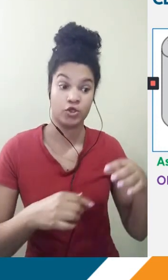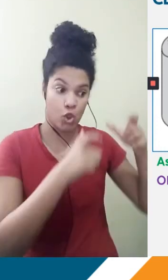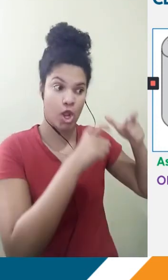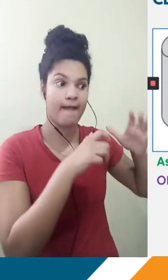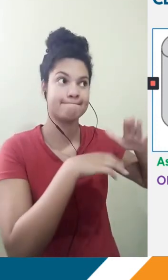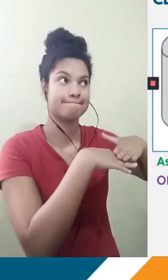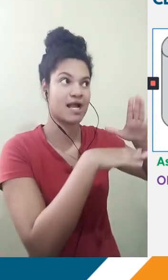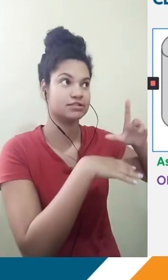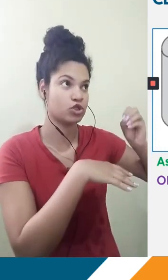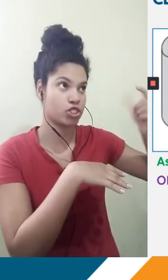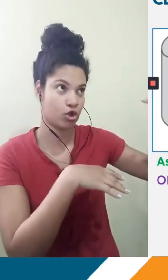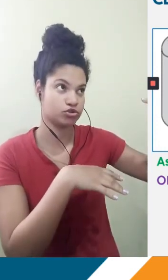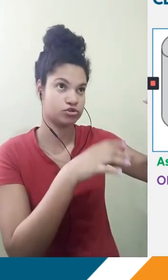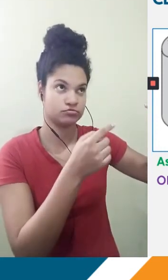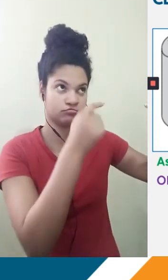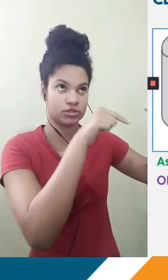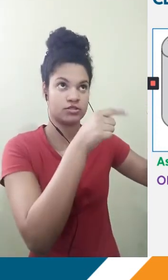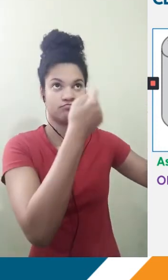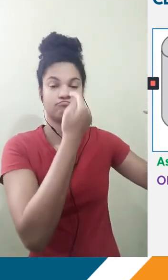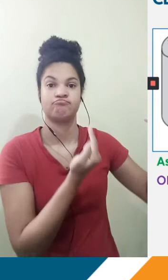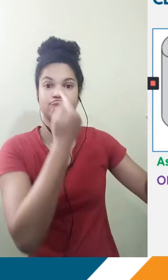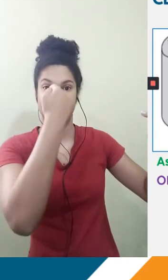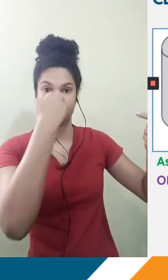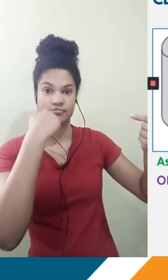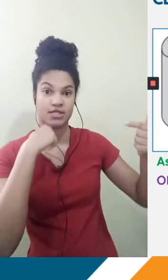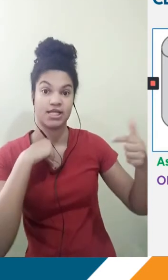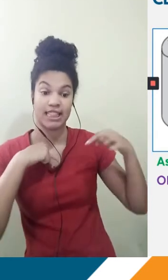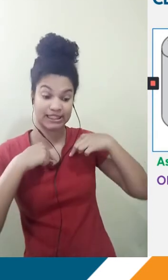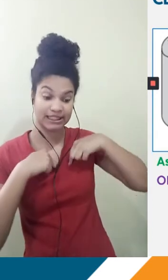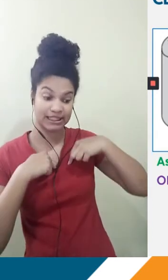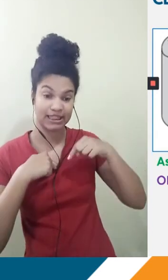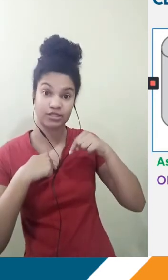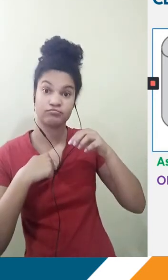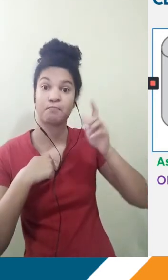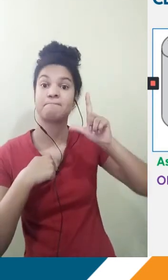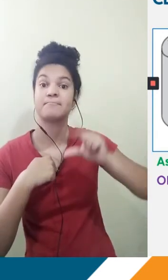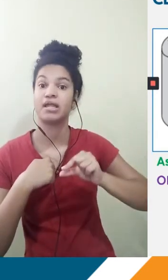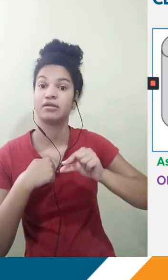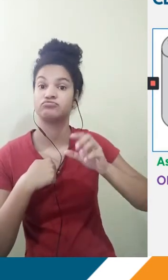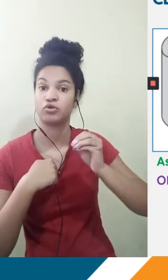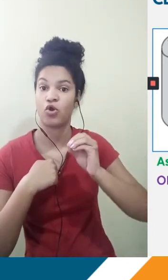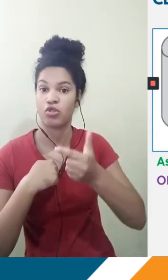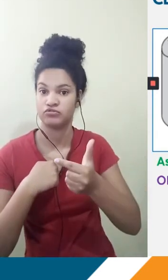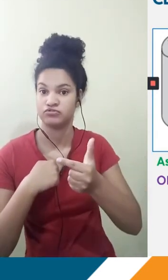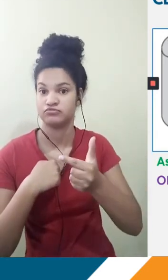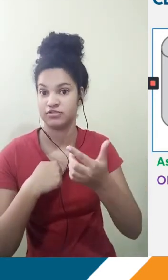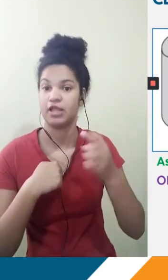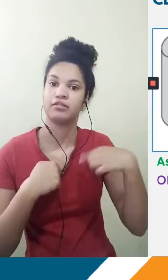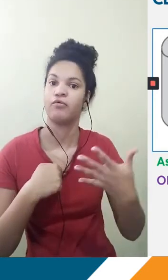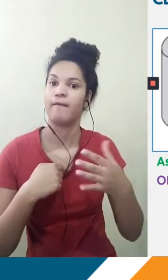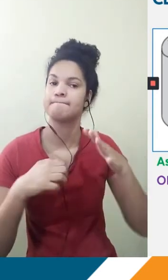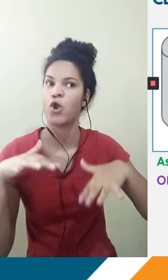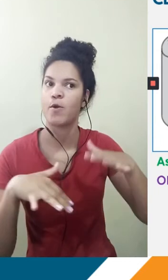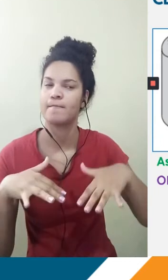com menos concentração de gás carbônico, e por outro lado, há uma tendência, uma probabilidade de